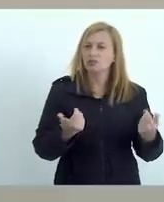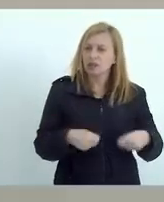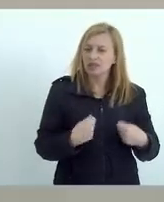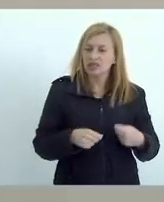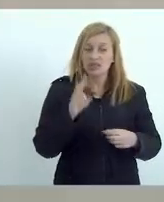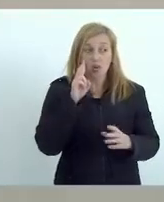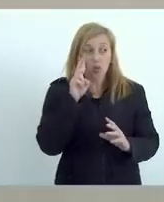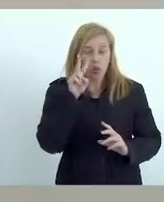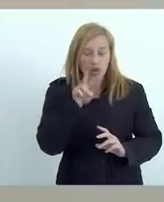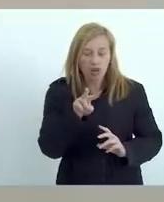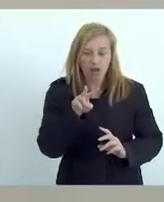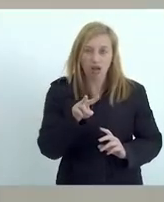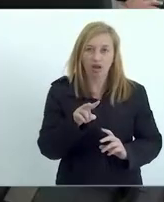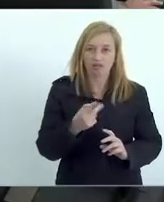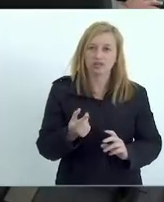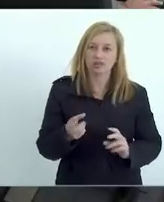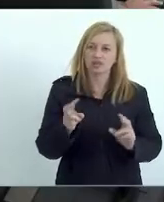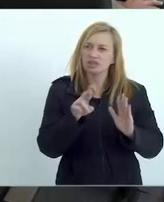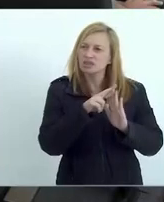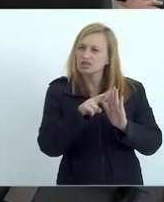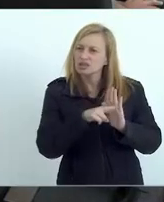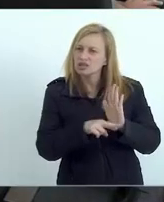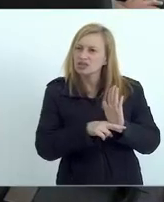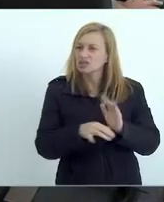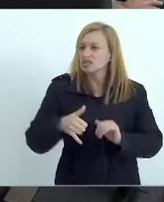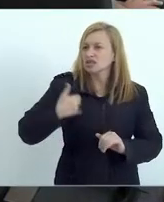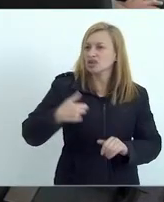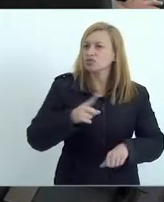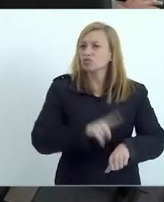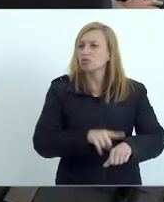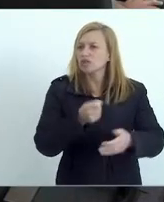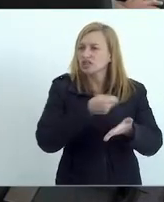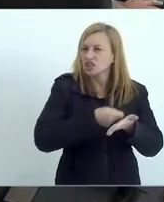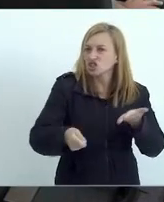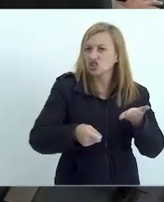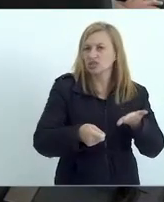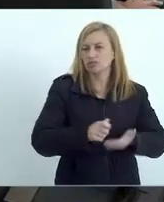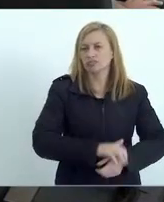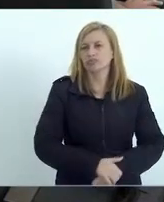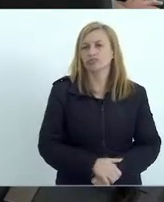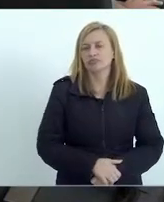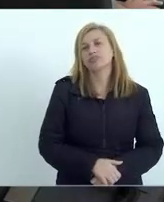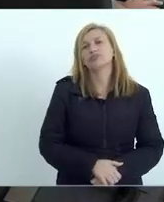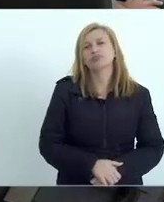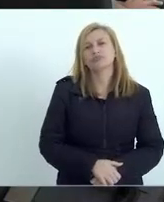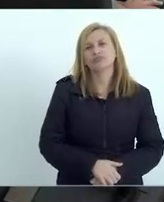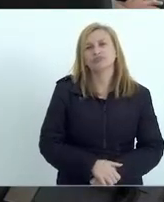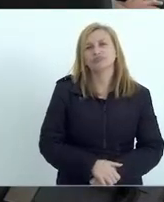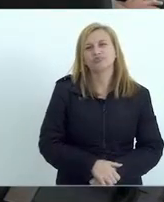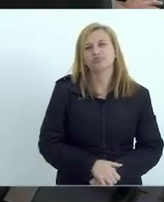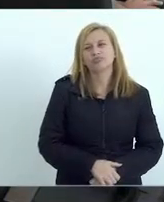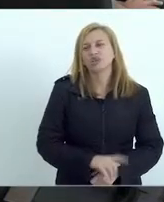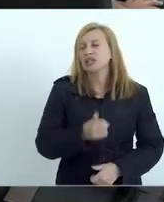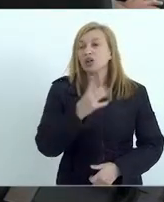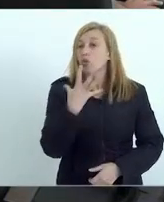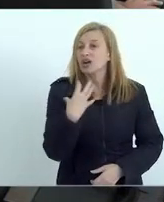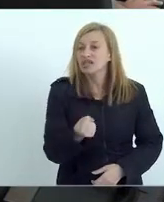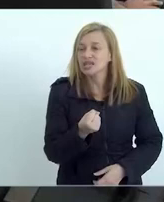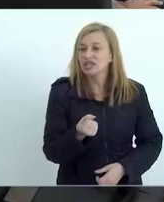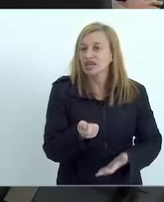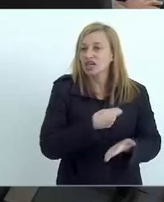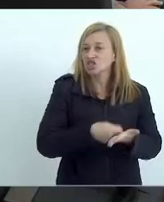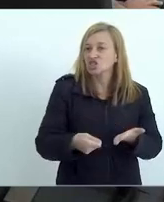10 e olhar esse quesito idade no ato da inscrição Ah tá deve ir não